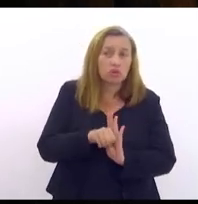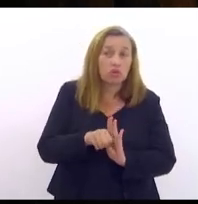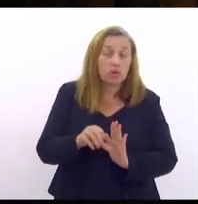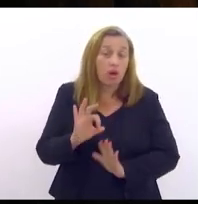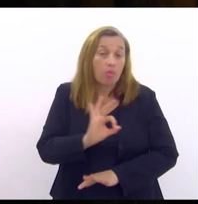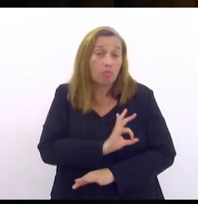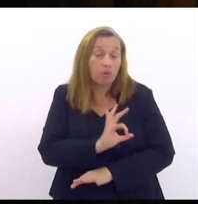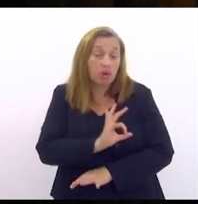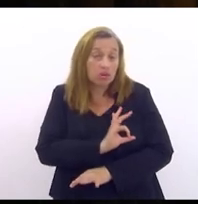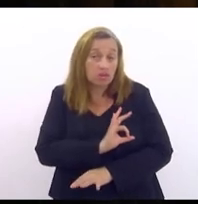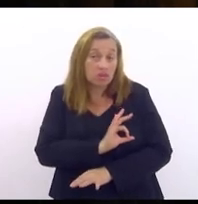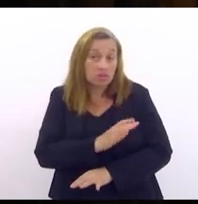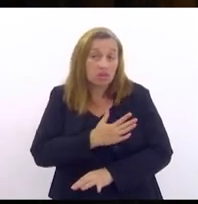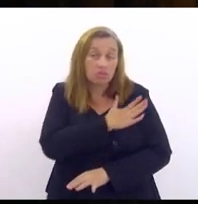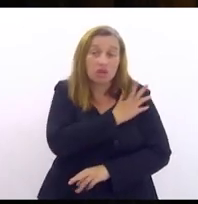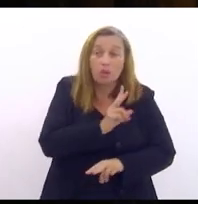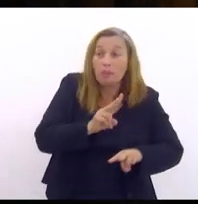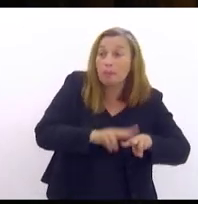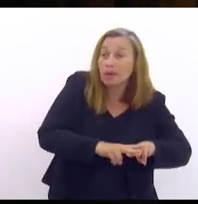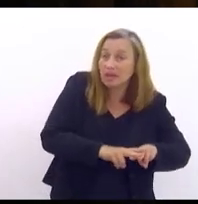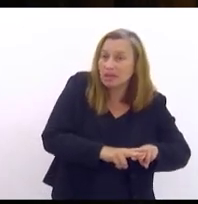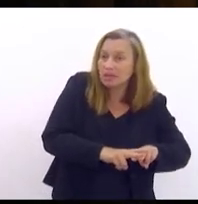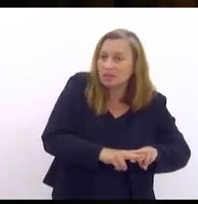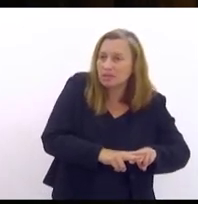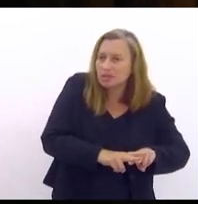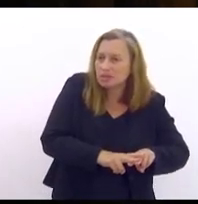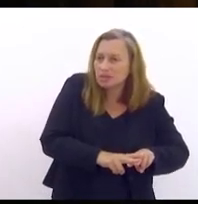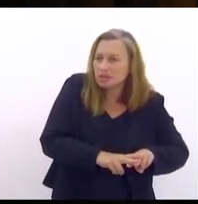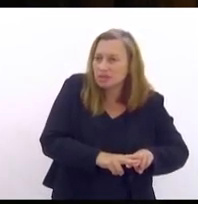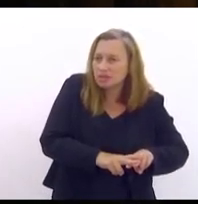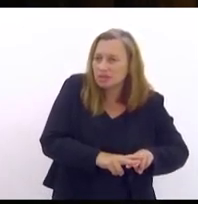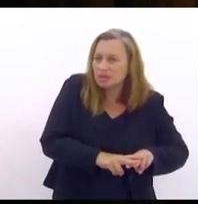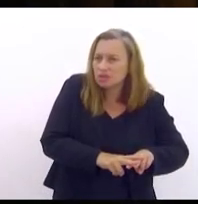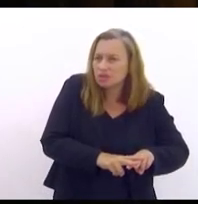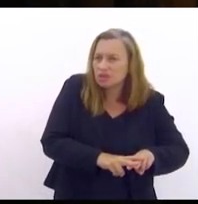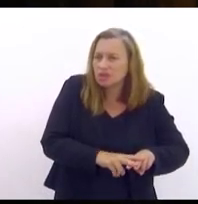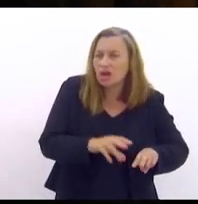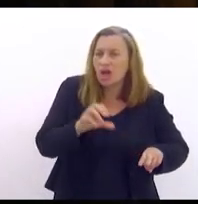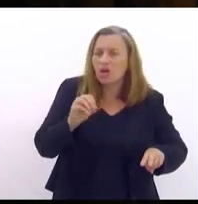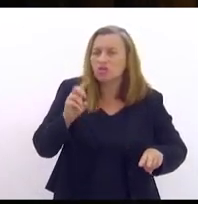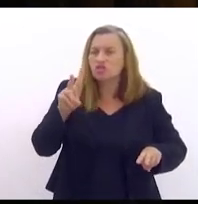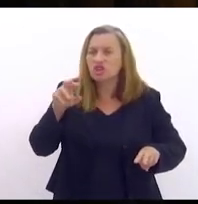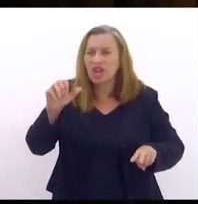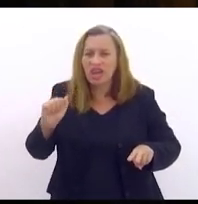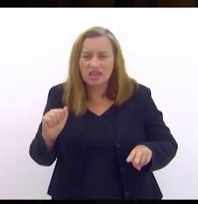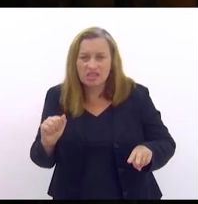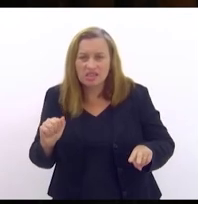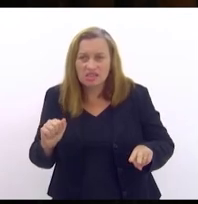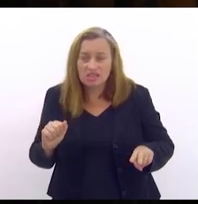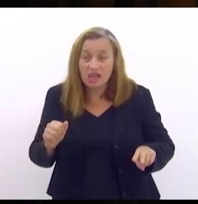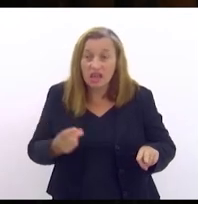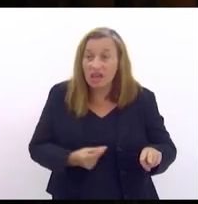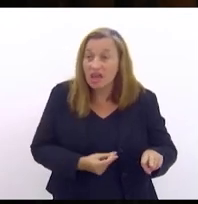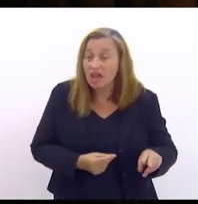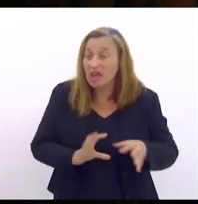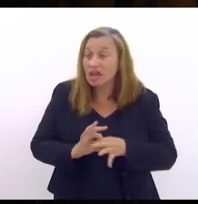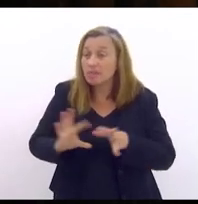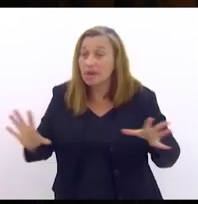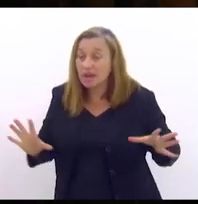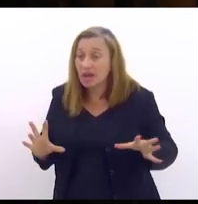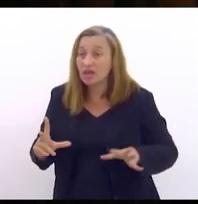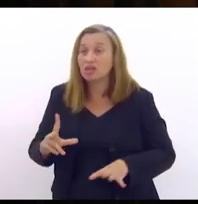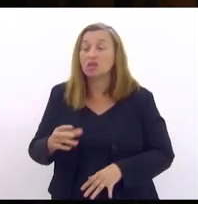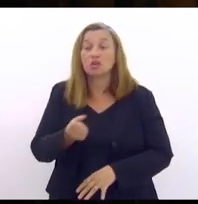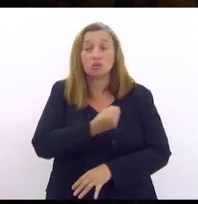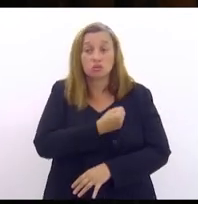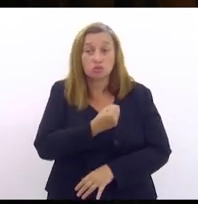polícia militar prende automaticamente na audiência de custódia, o vagabundo é solto, e há números da própria polícia